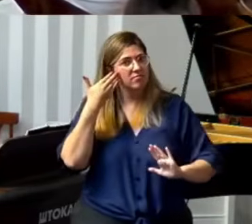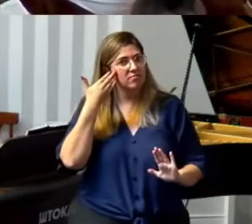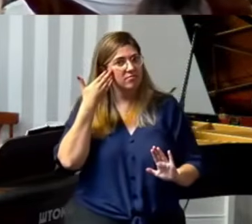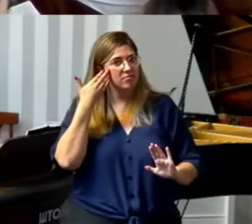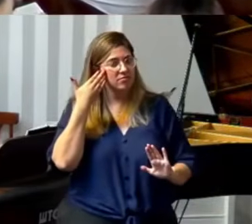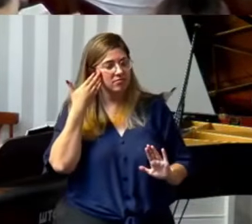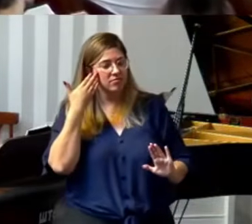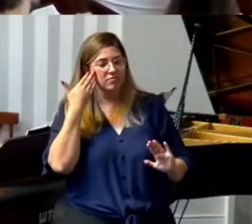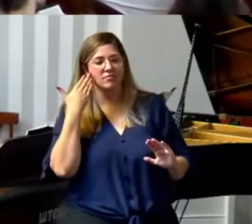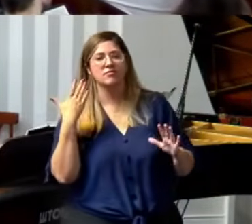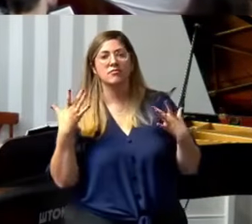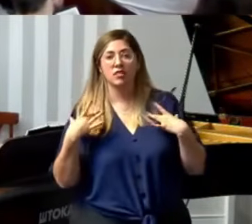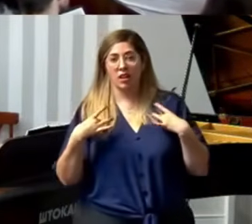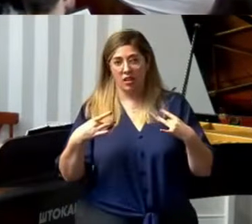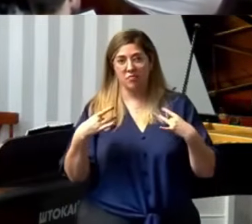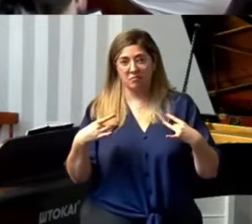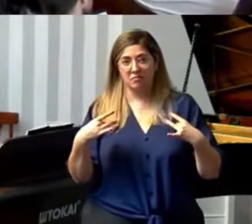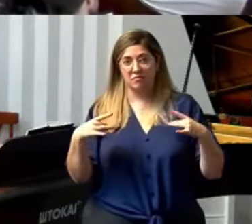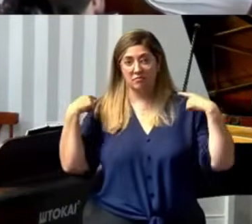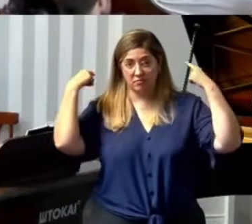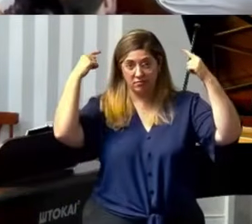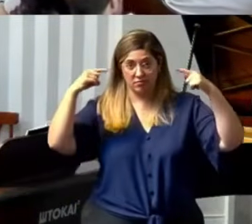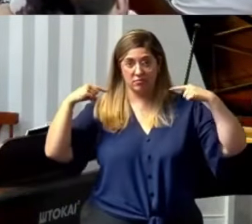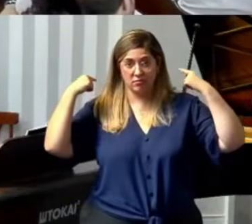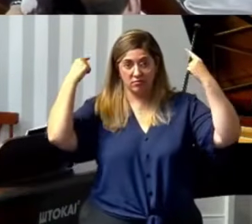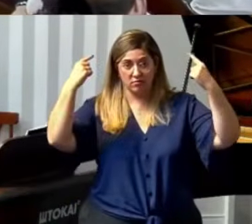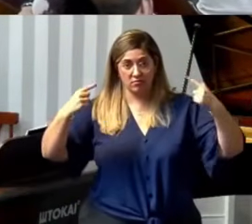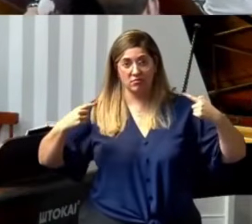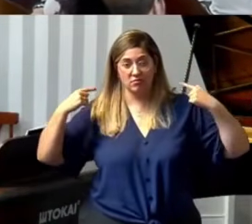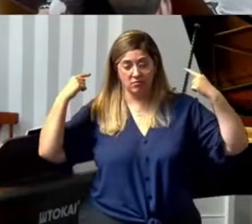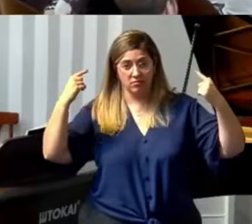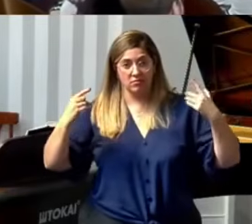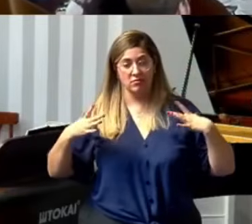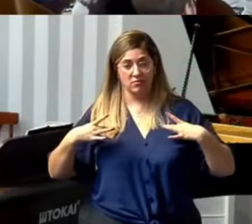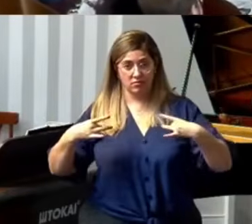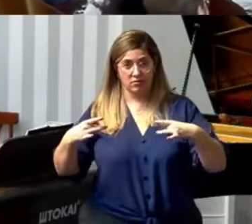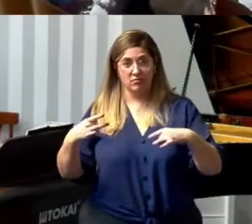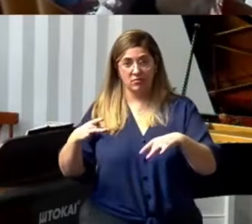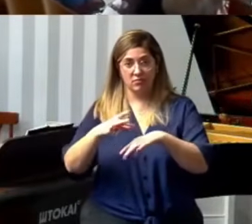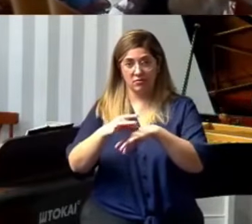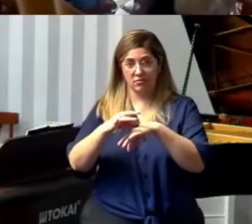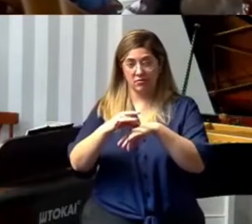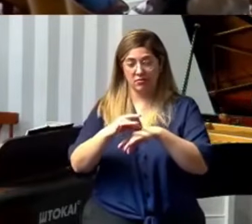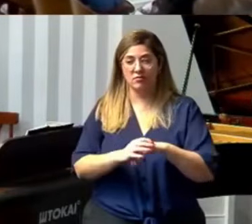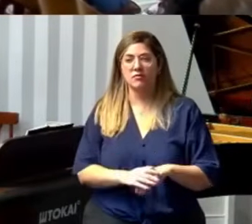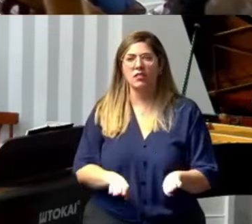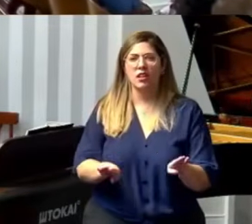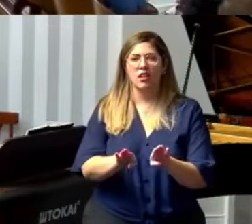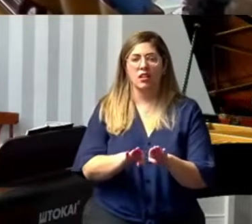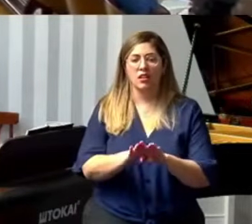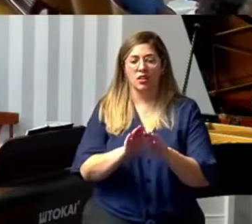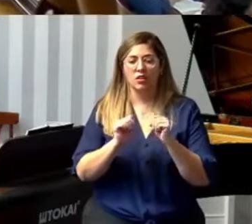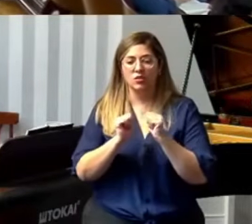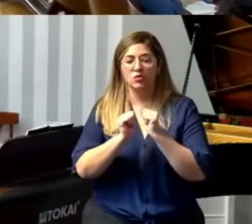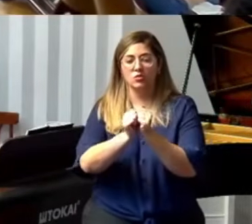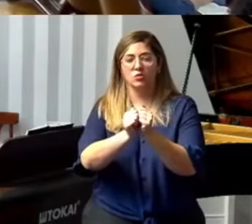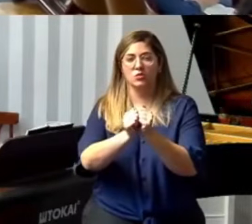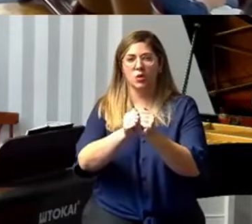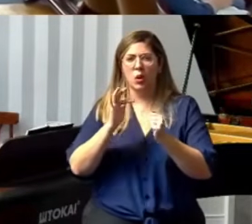roupas feitas de peles de animais. Ele acabou de nomear sua esposa como Eva. E ele carrega consigo